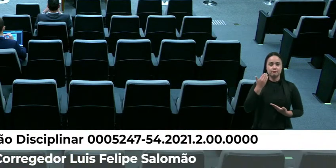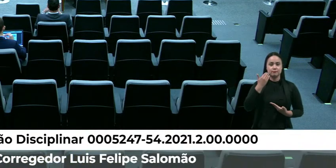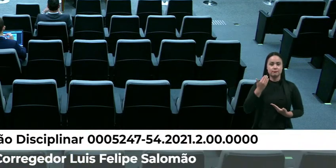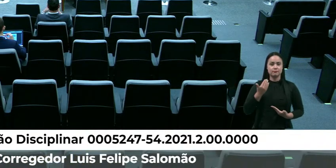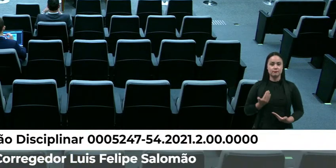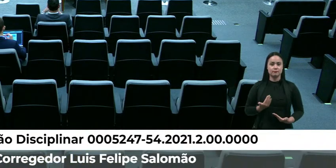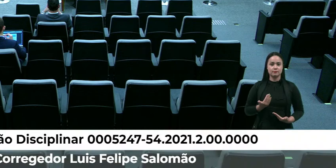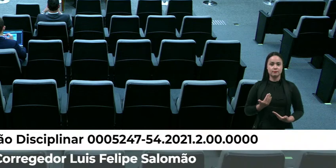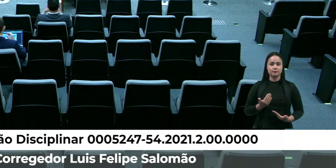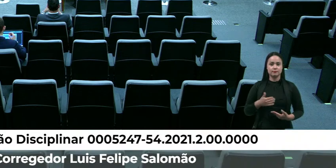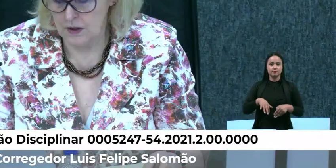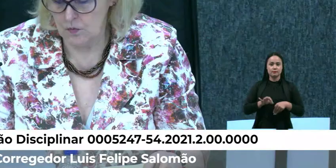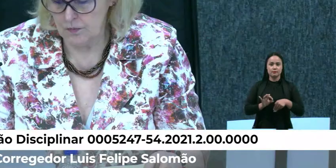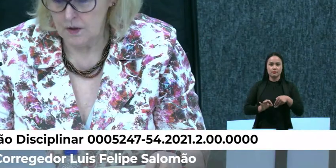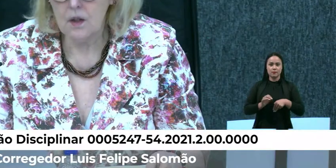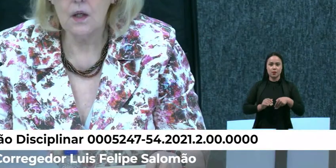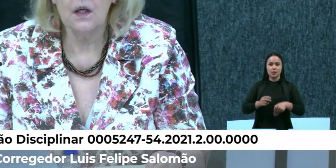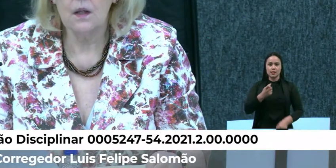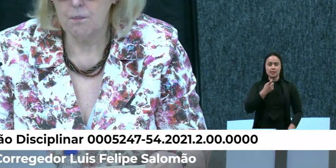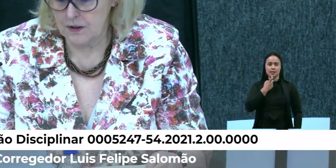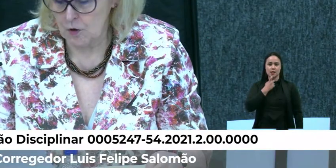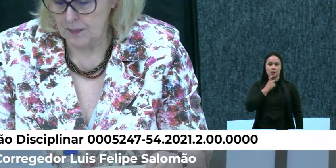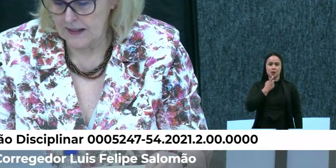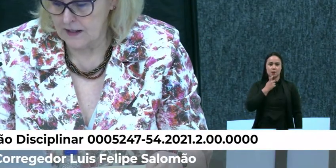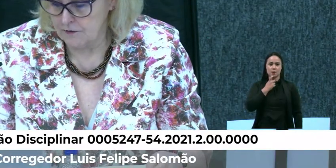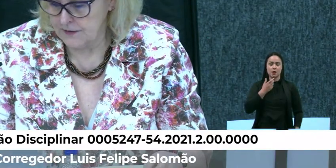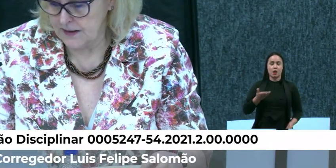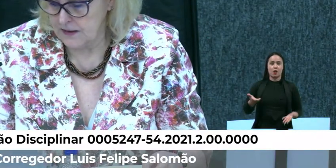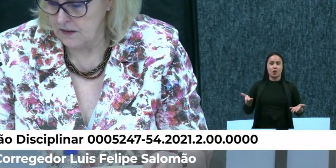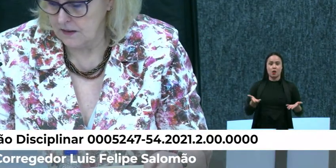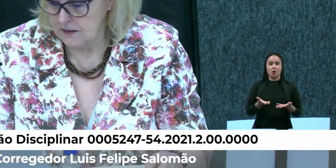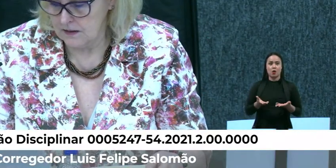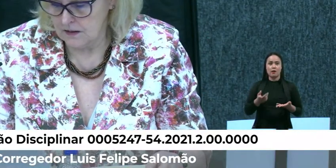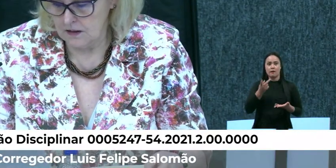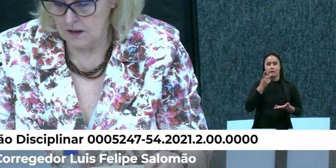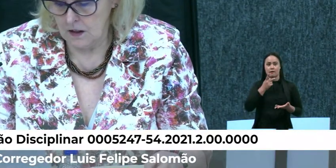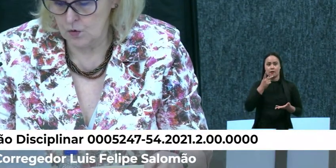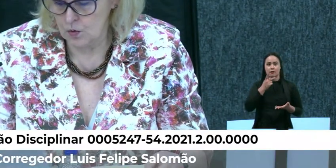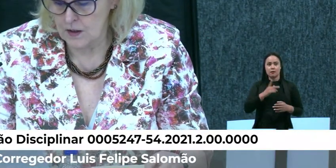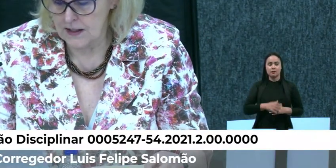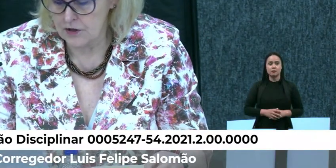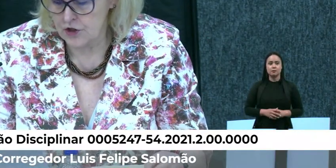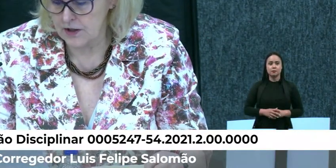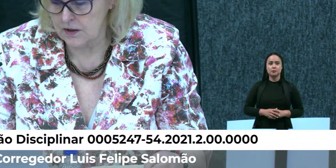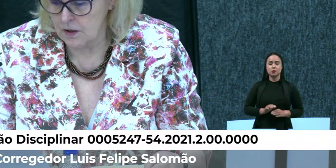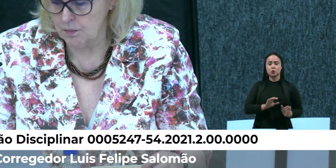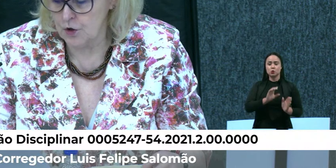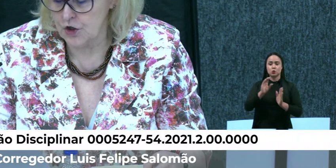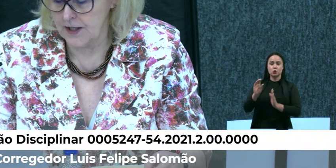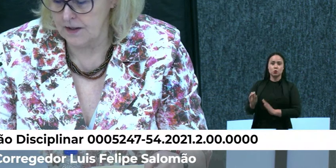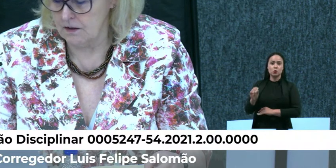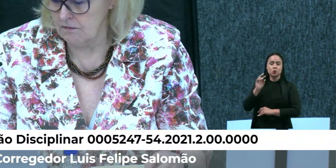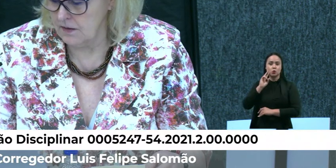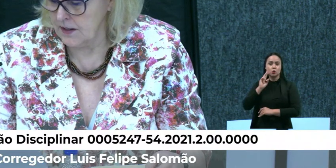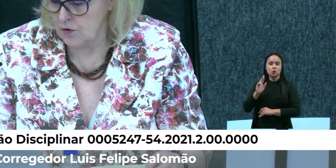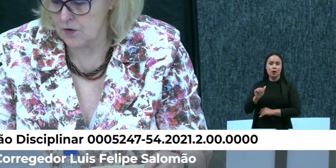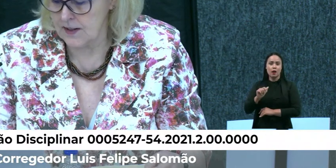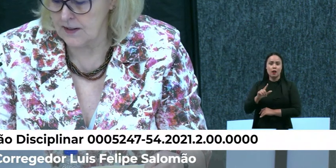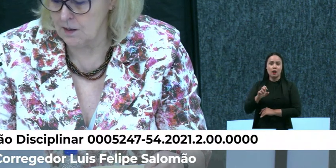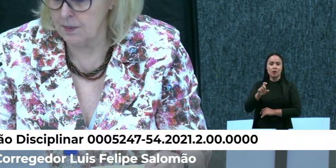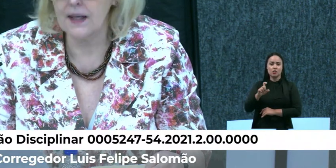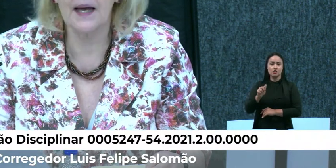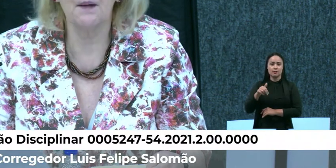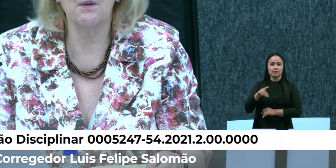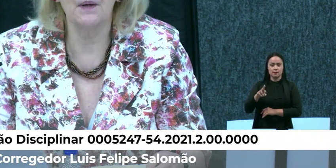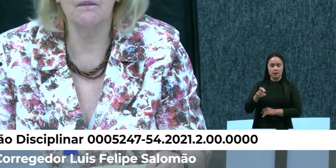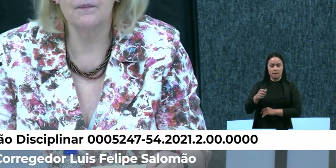Agradeço ao ministro Salomão. Passo a palavra ao doutor Alexandre Pontieri, vai